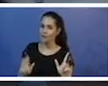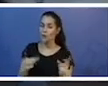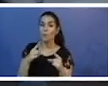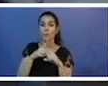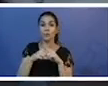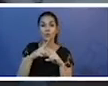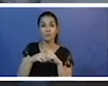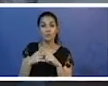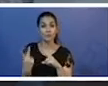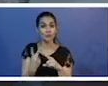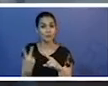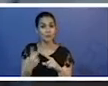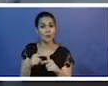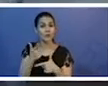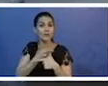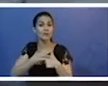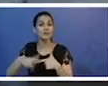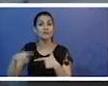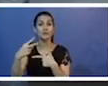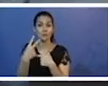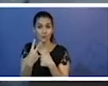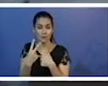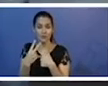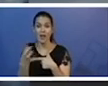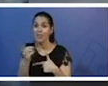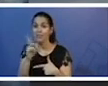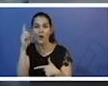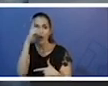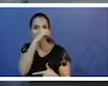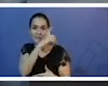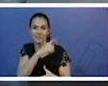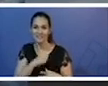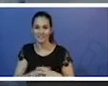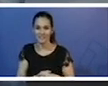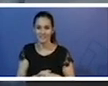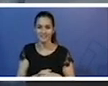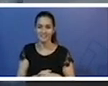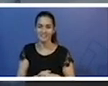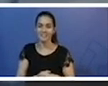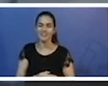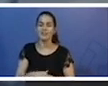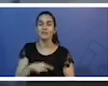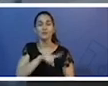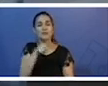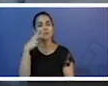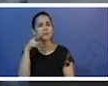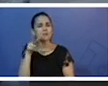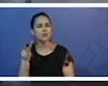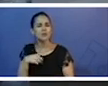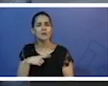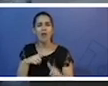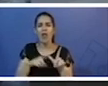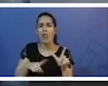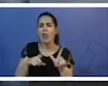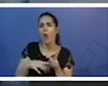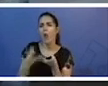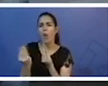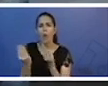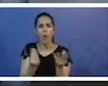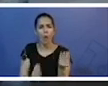os dois valores, divide por 2. Não é difícil, gente. Bom, vocês viram muitas letrinhas aqui.